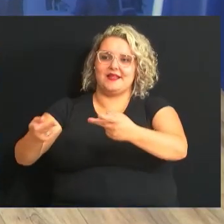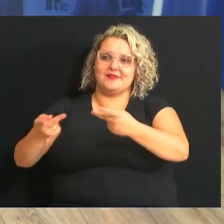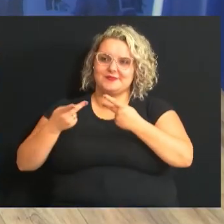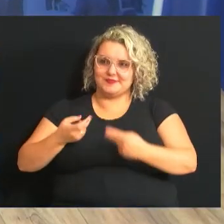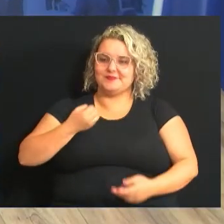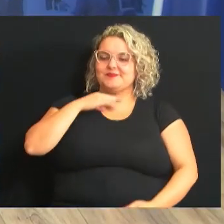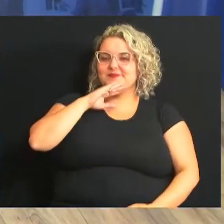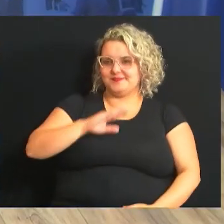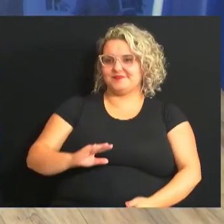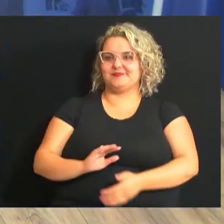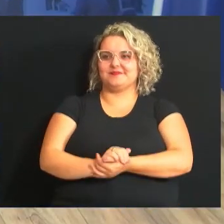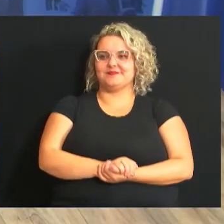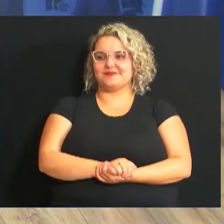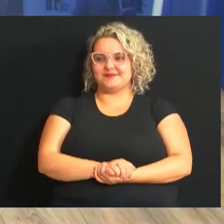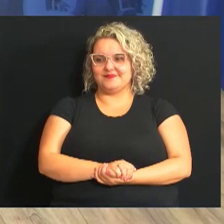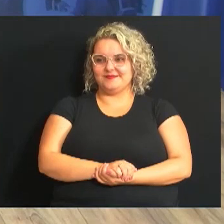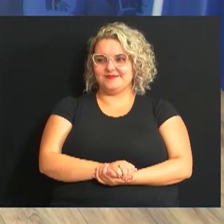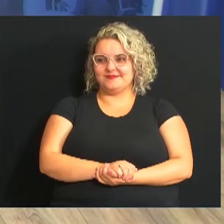tarde.